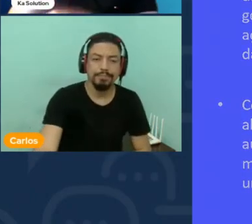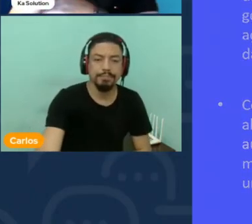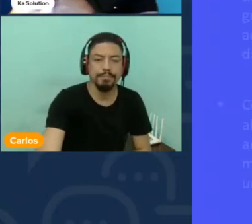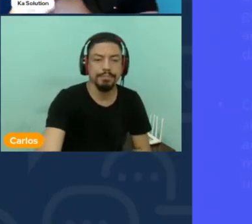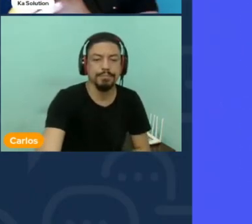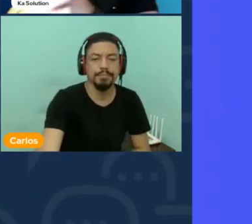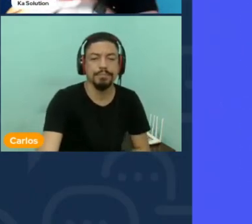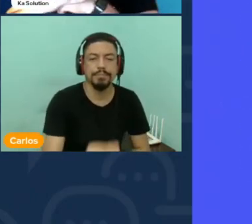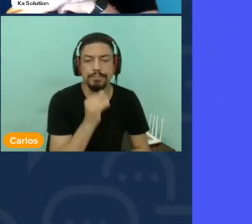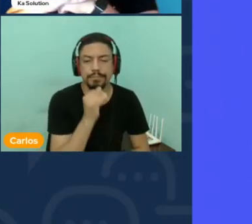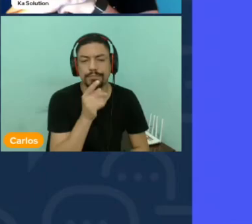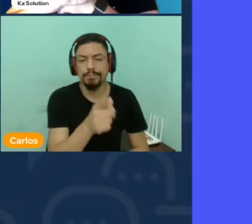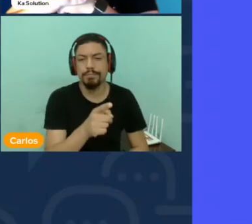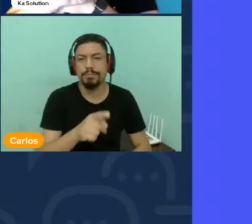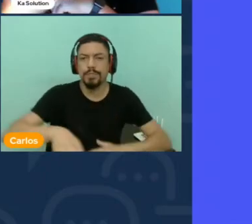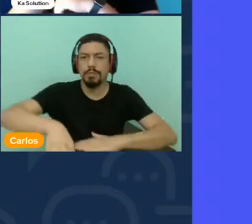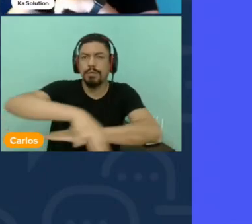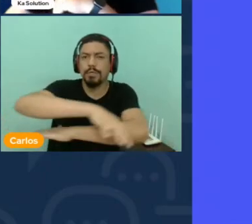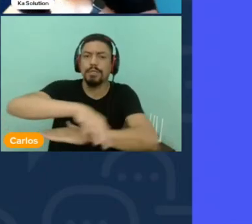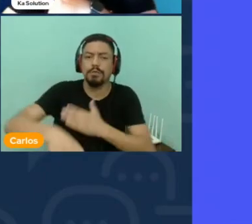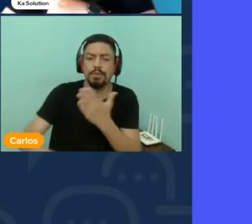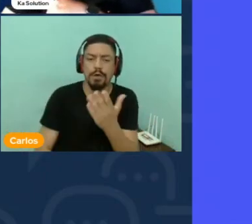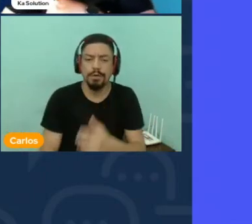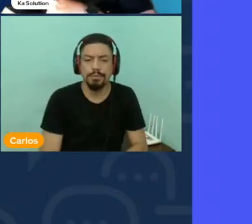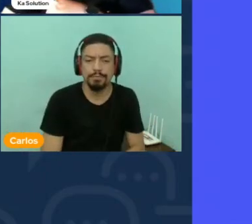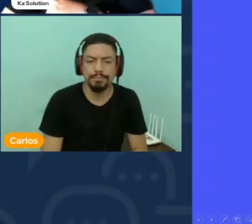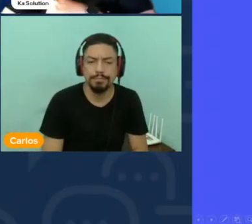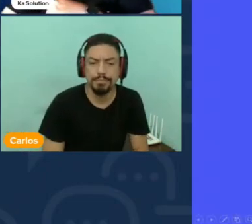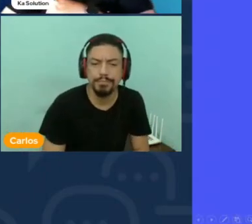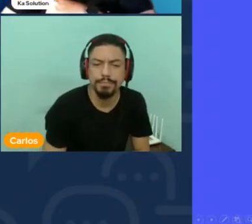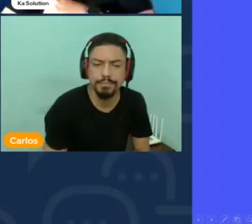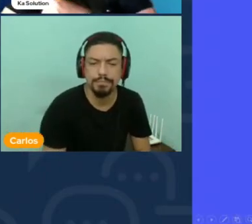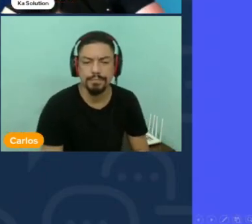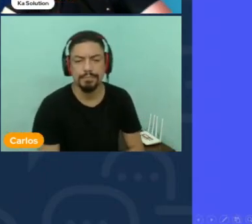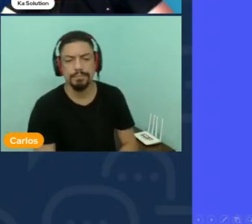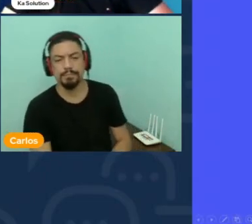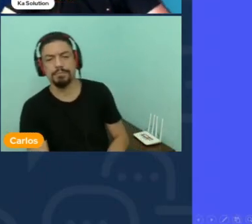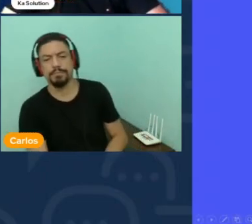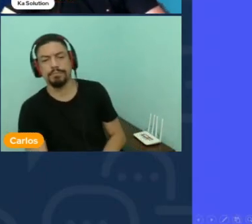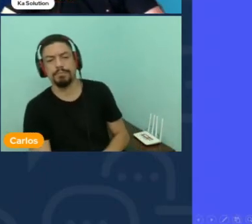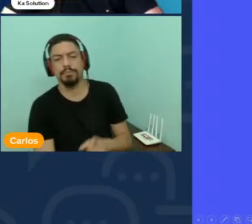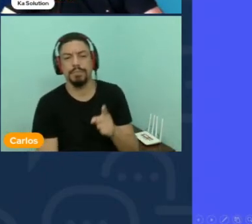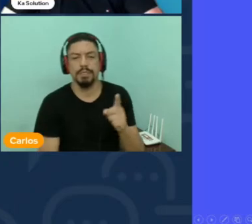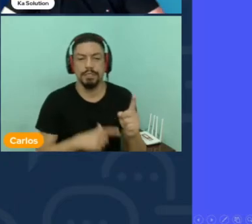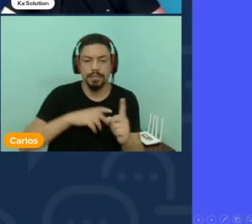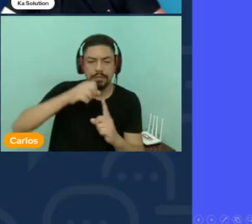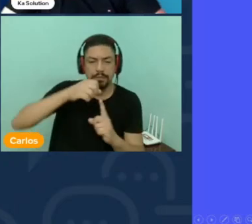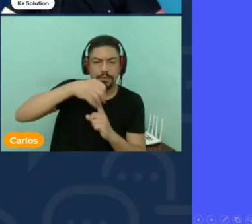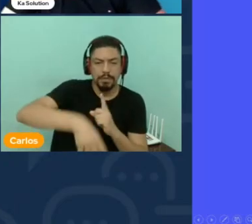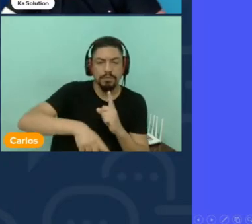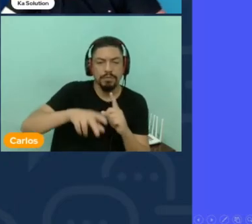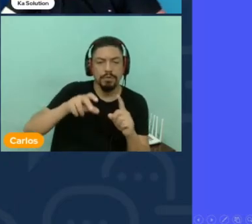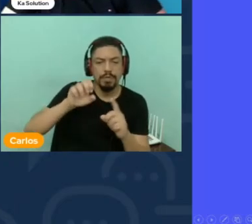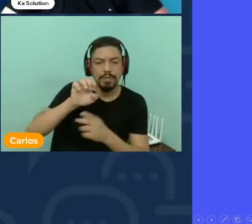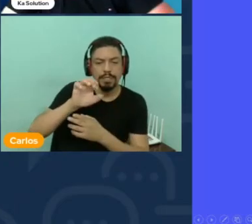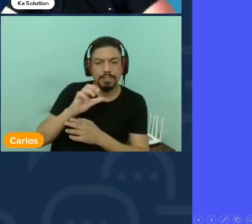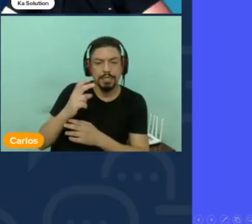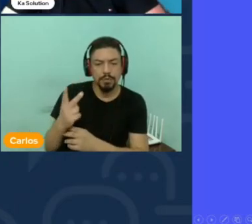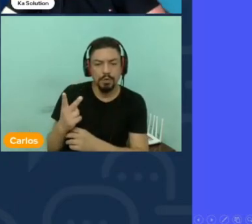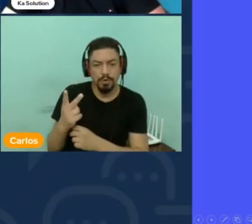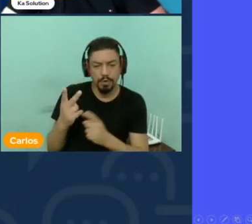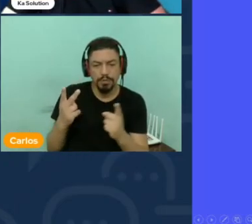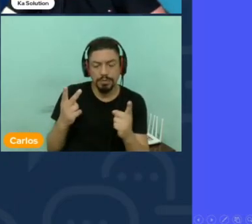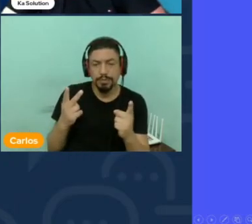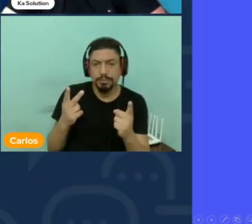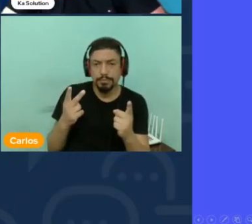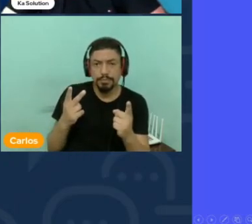Veja um exemplo aqui de uma arquitetura. Imagina que eu tenho um servidor, né, uma instância do EC2 criada lá na